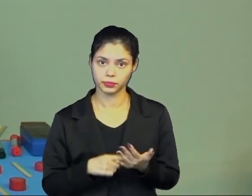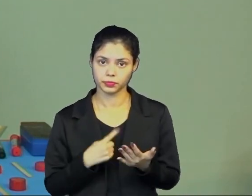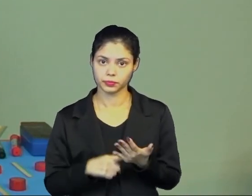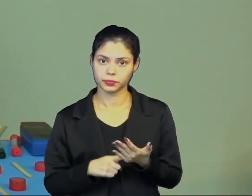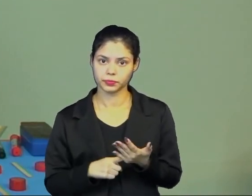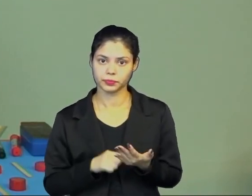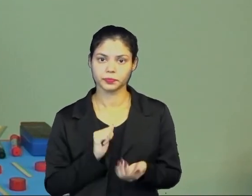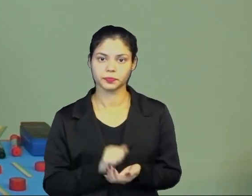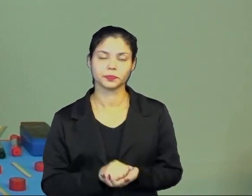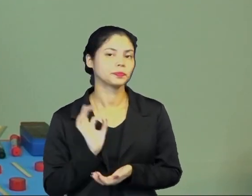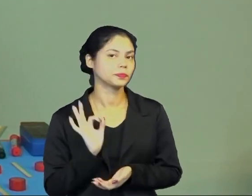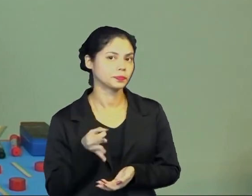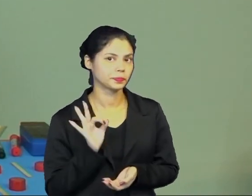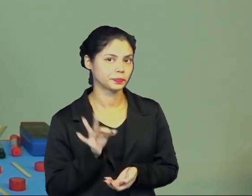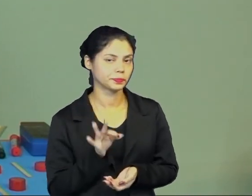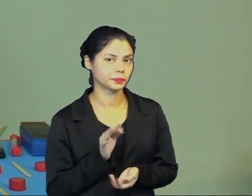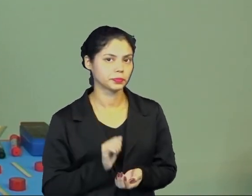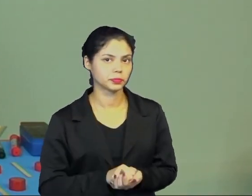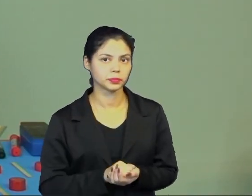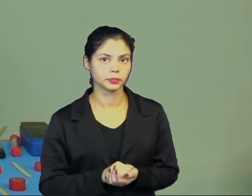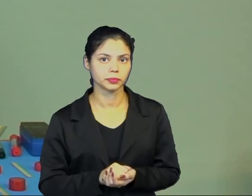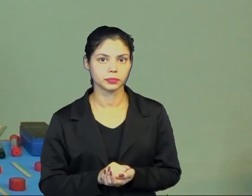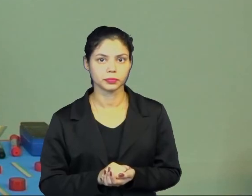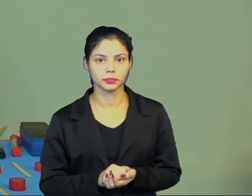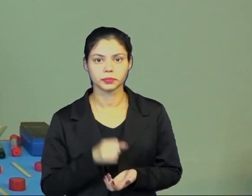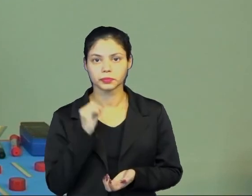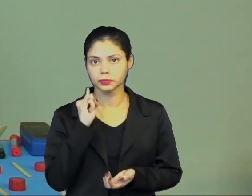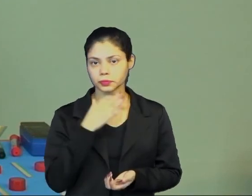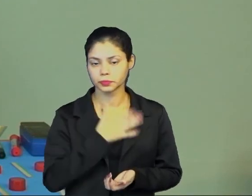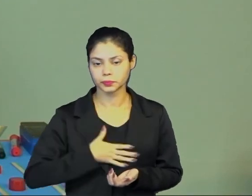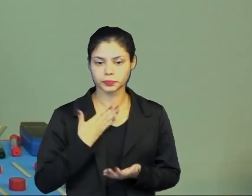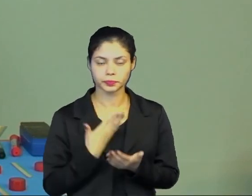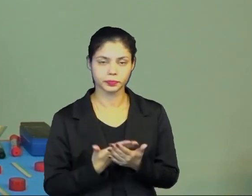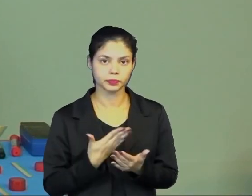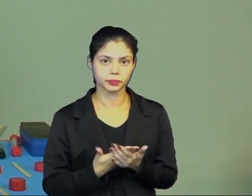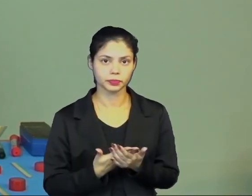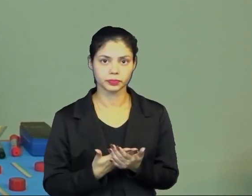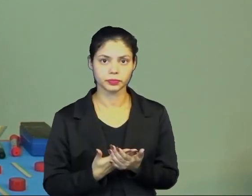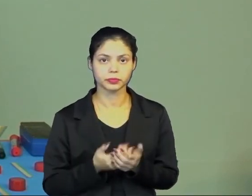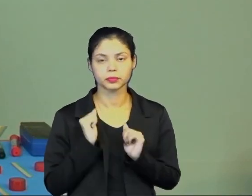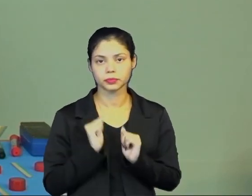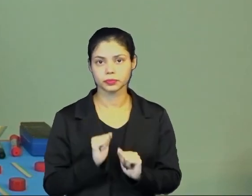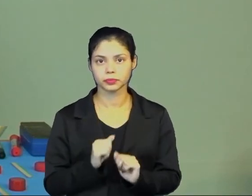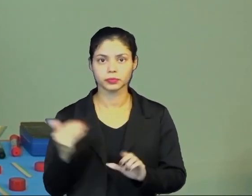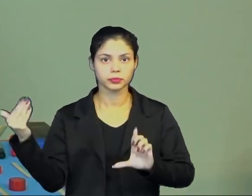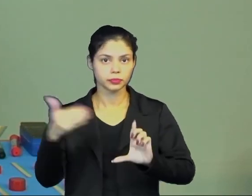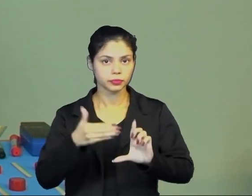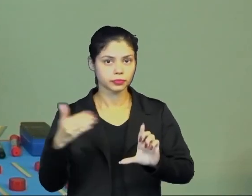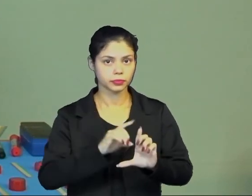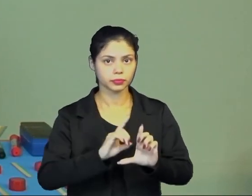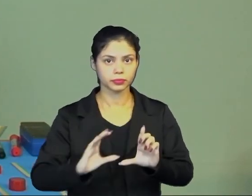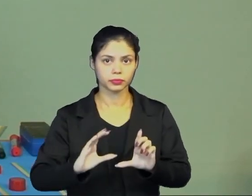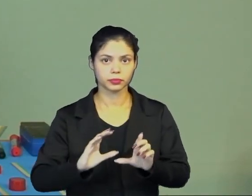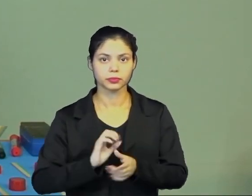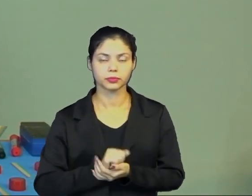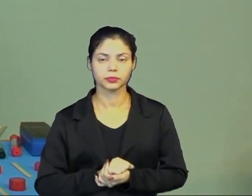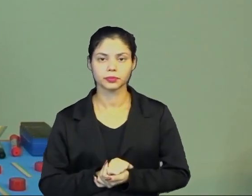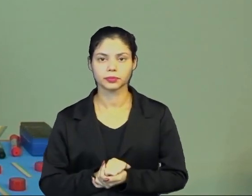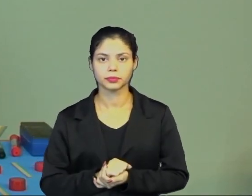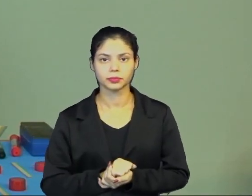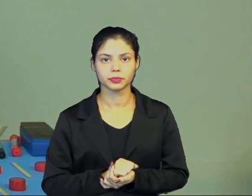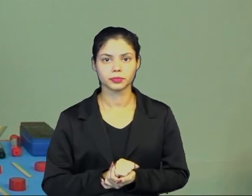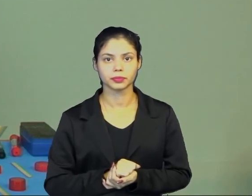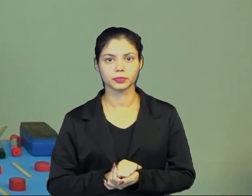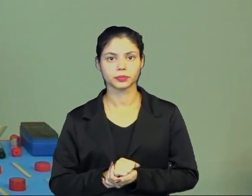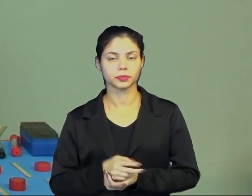Combinado? Certinho? Se vocês gostaram dessa aula, vocês podem acessar a plataforma